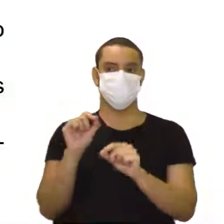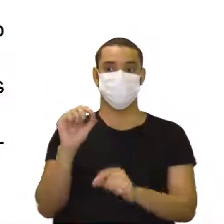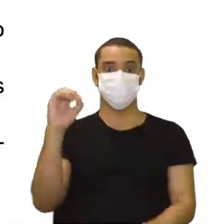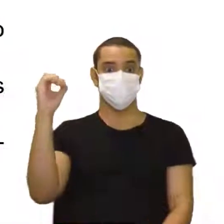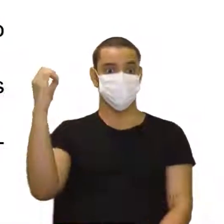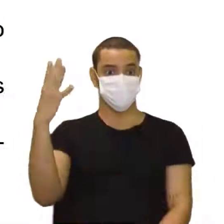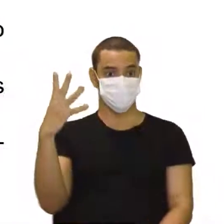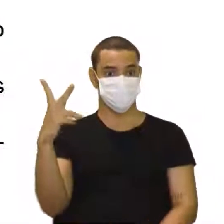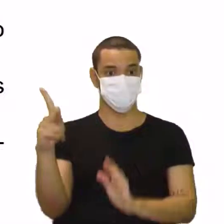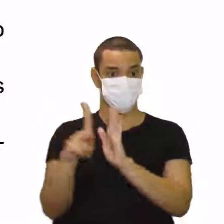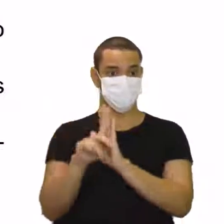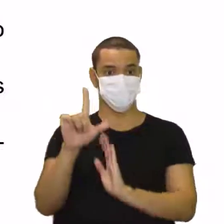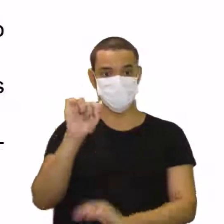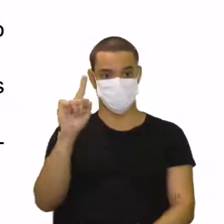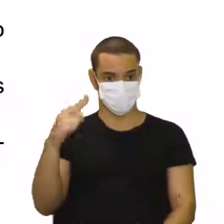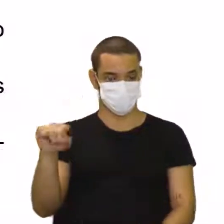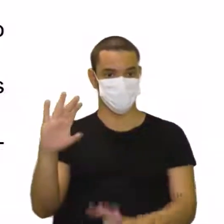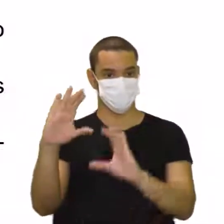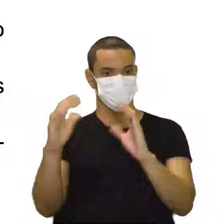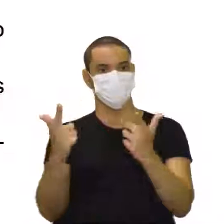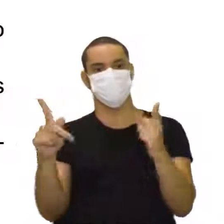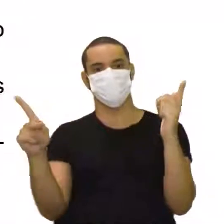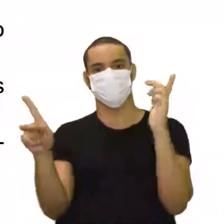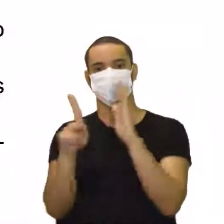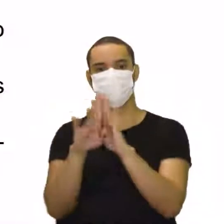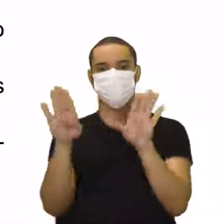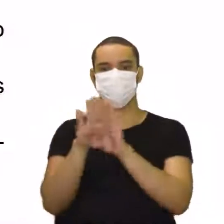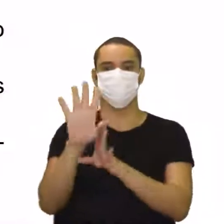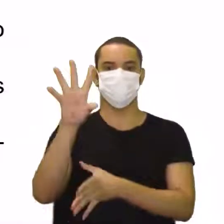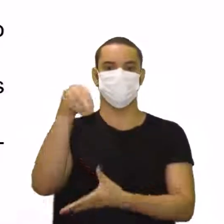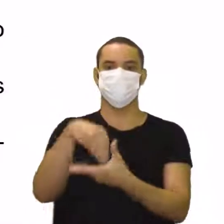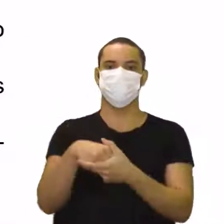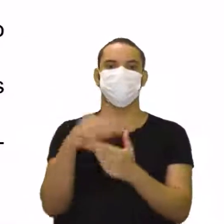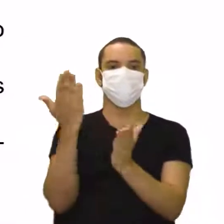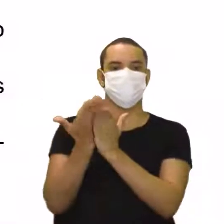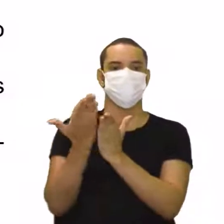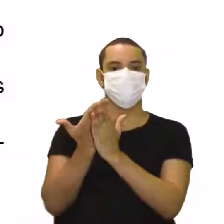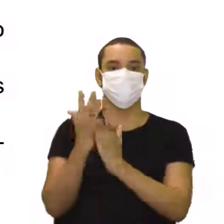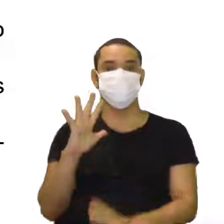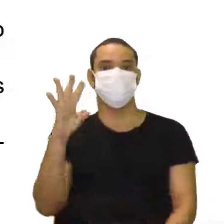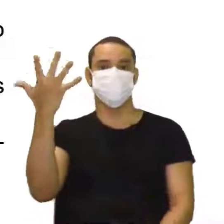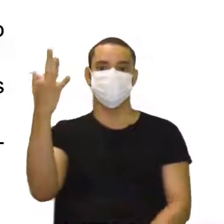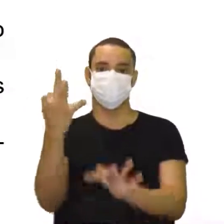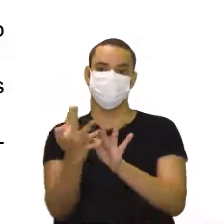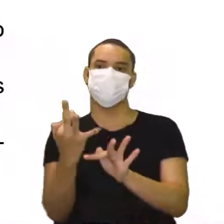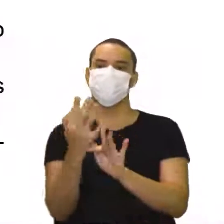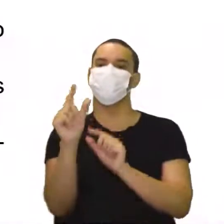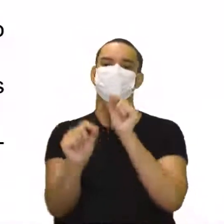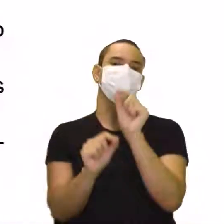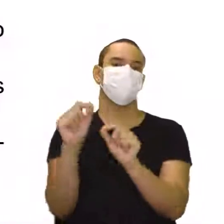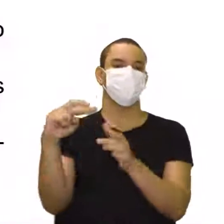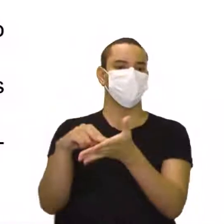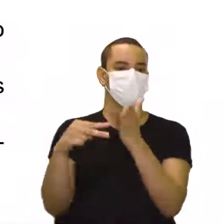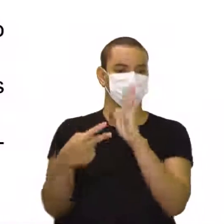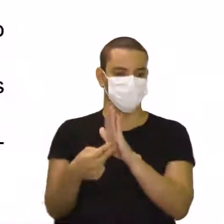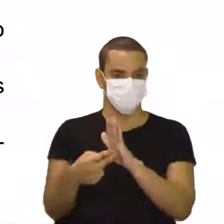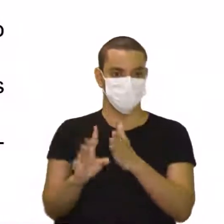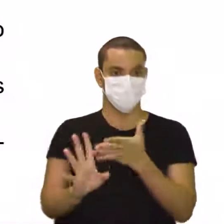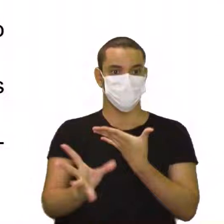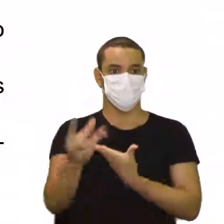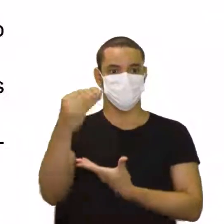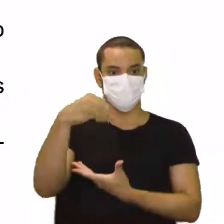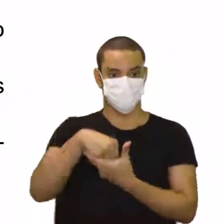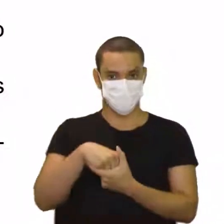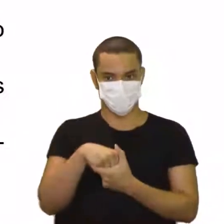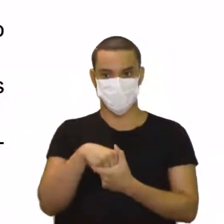caráter da luz e o fenômeno físico por ele estudado são respectivamente. Então, vamos lá. Dentre